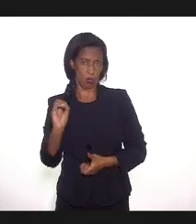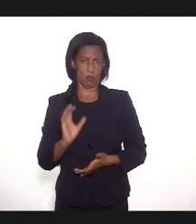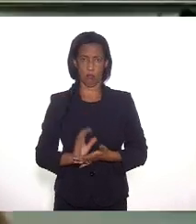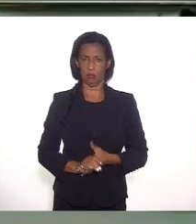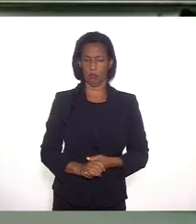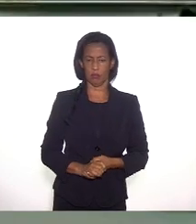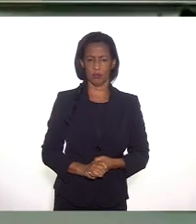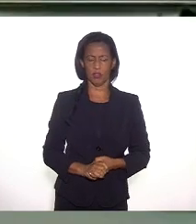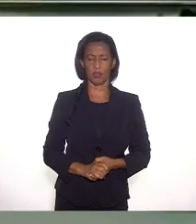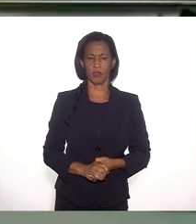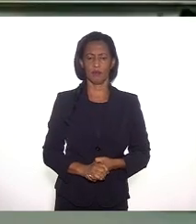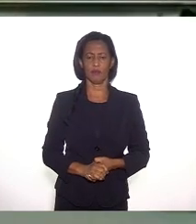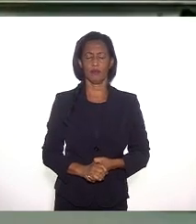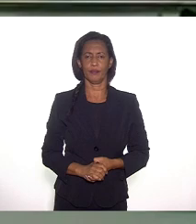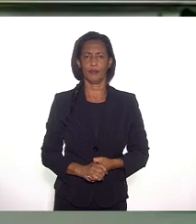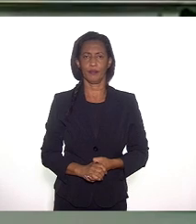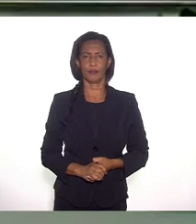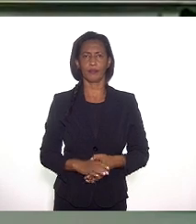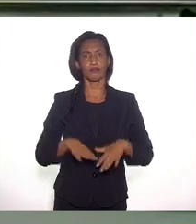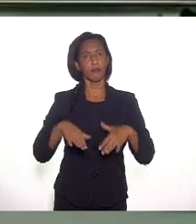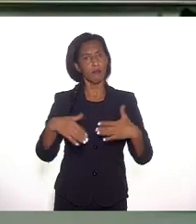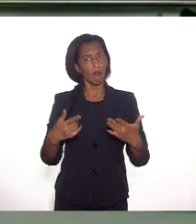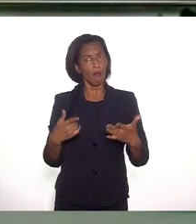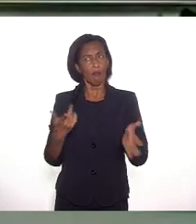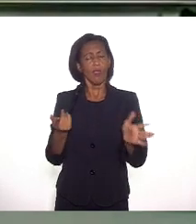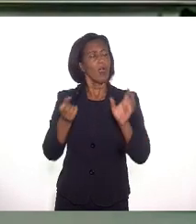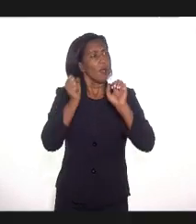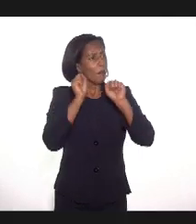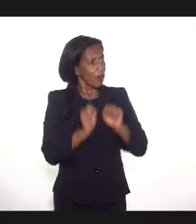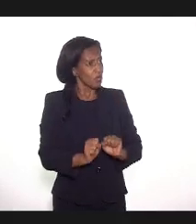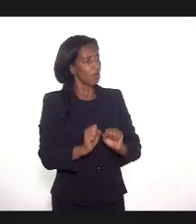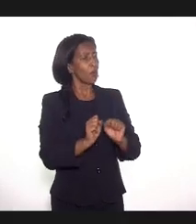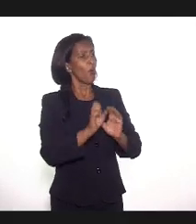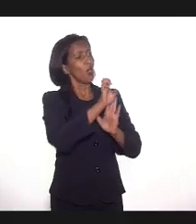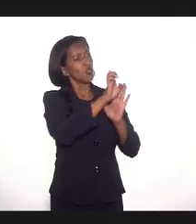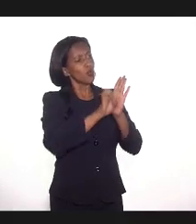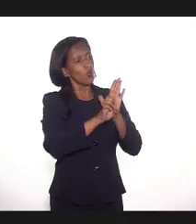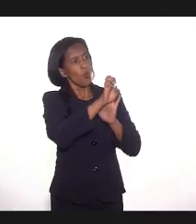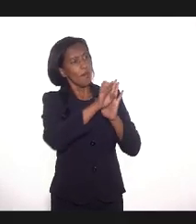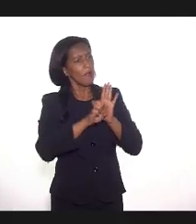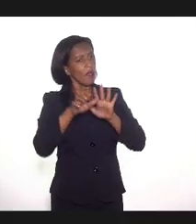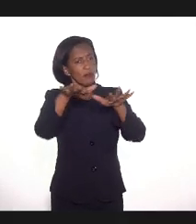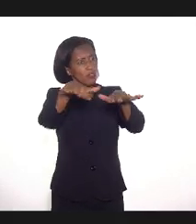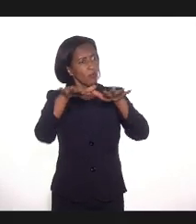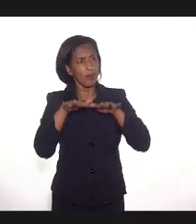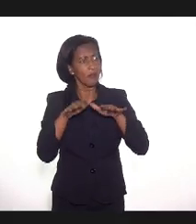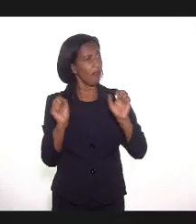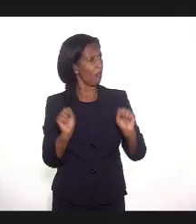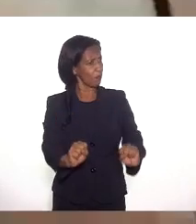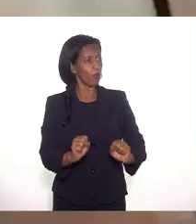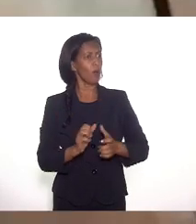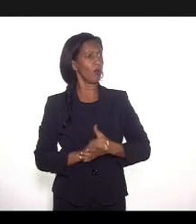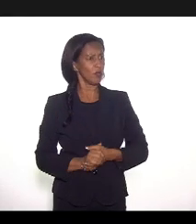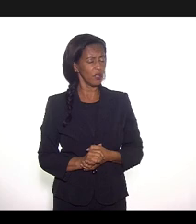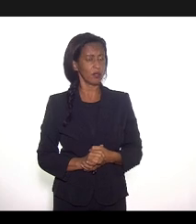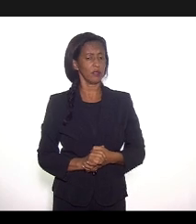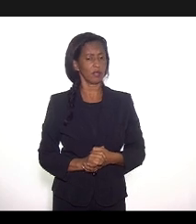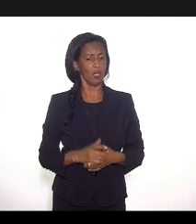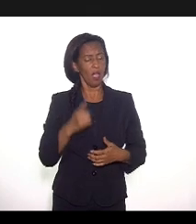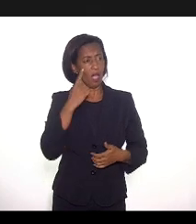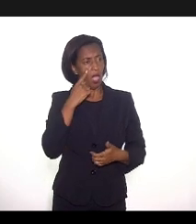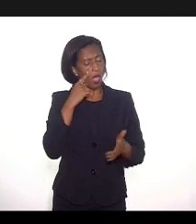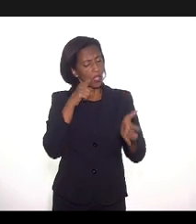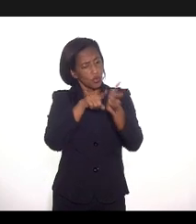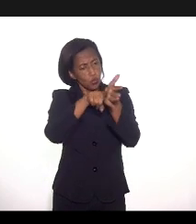Sim, mas isso pode vencer com a emenda de plenário também, amigo. Tá bom. Você pode fazer essa emenda. Vota como crédito. A gente examinar a emenda